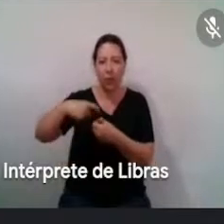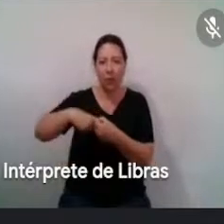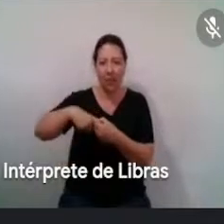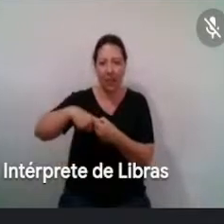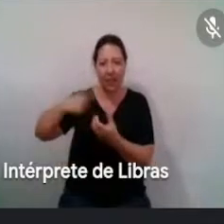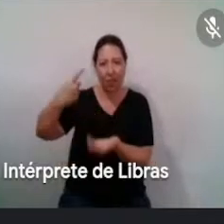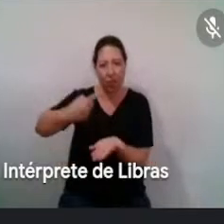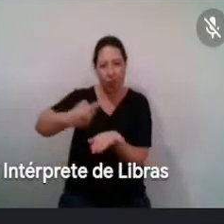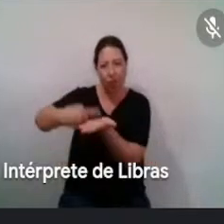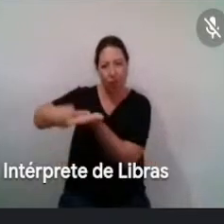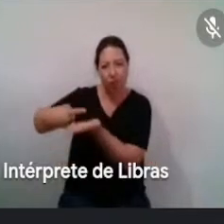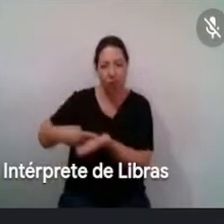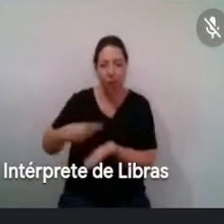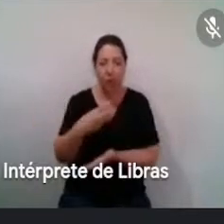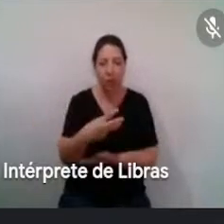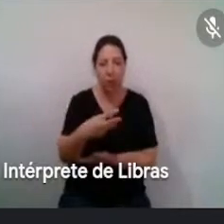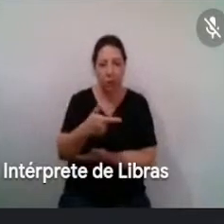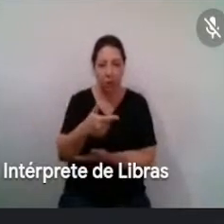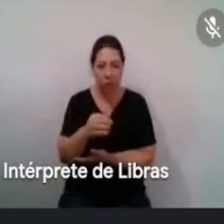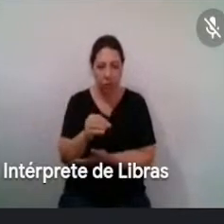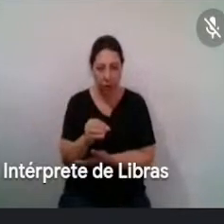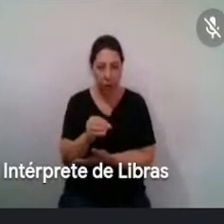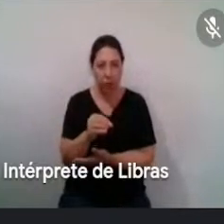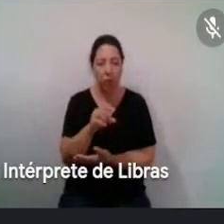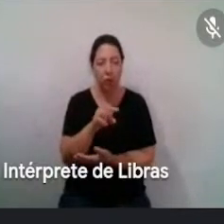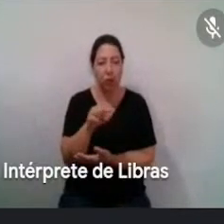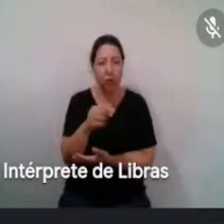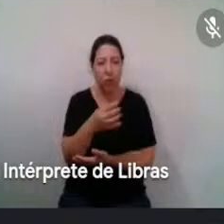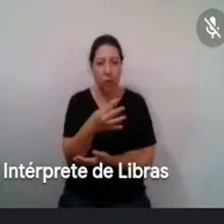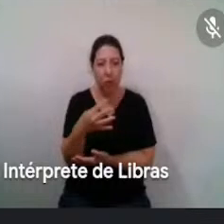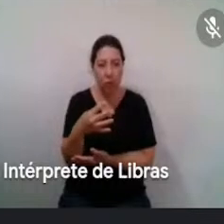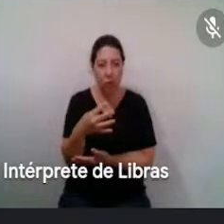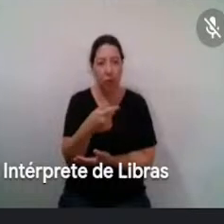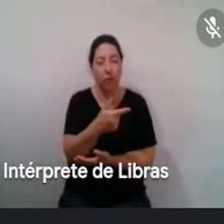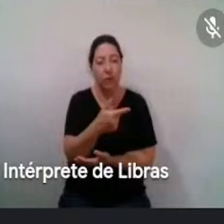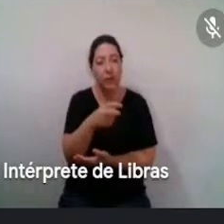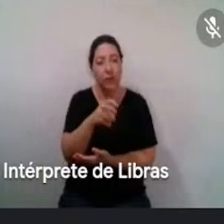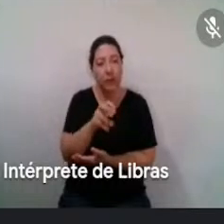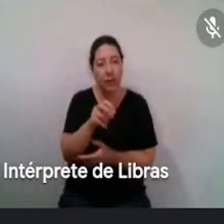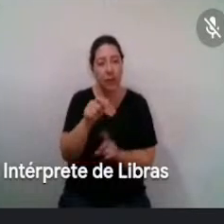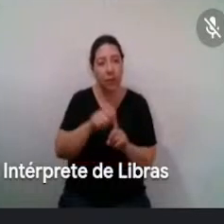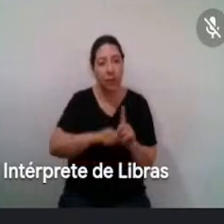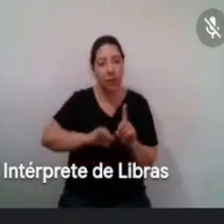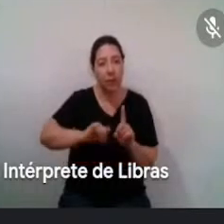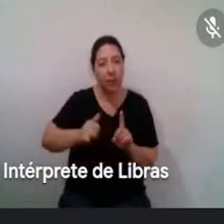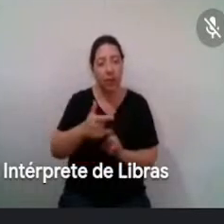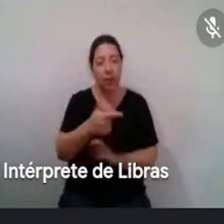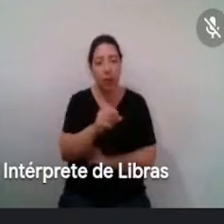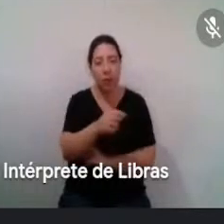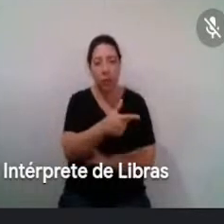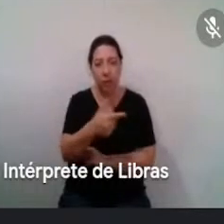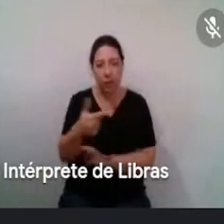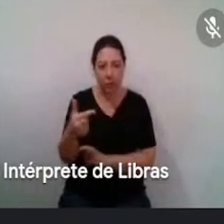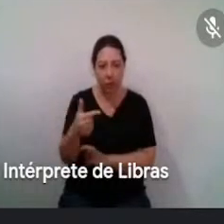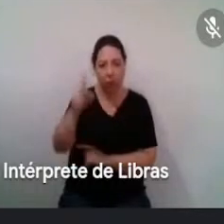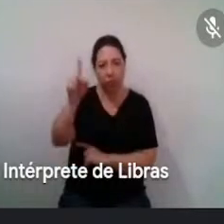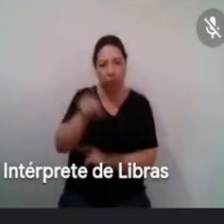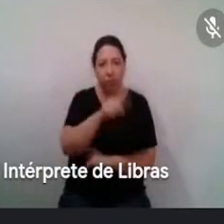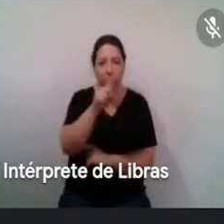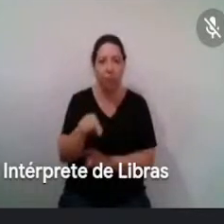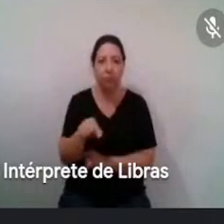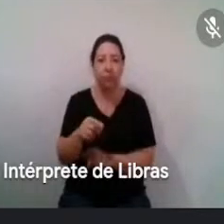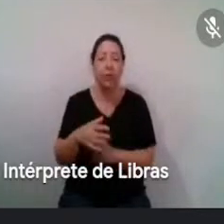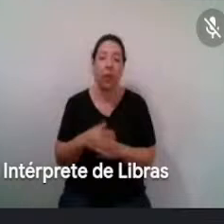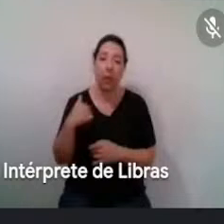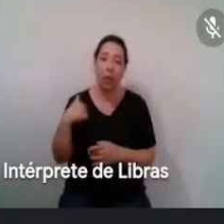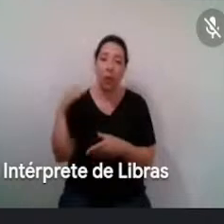320, dígito 44, de 25 de janeiro de 2022, tornando-o sem efeitos. Assim sendo, voto pelo deferimento